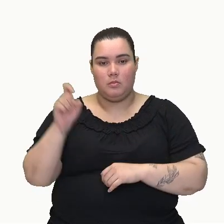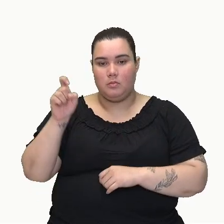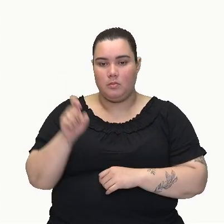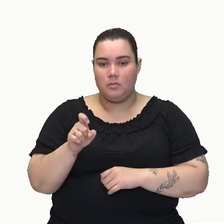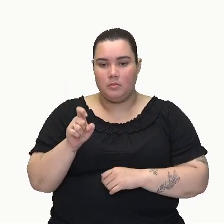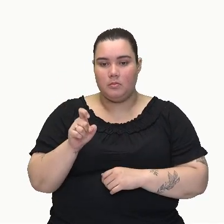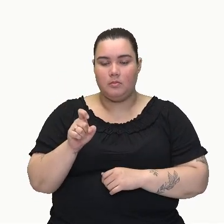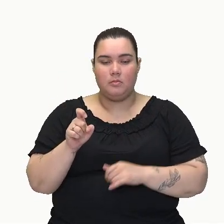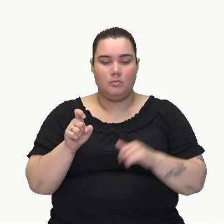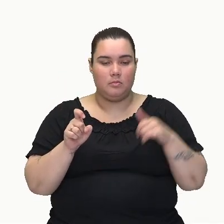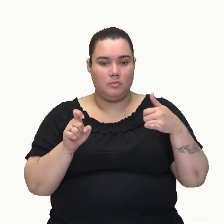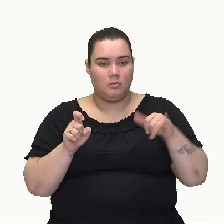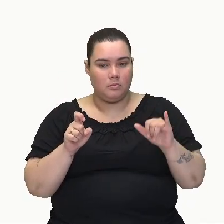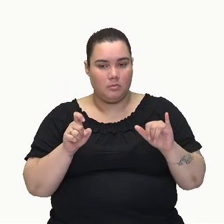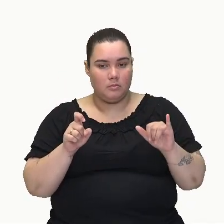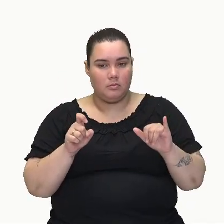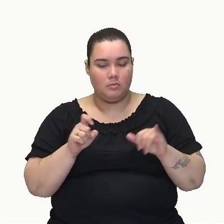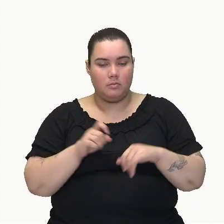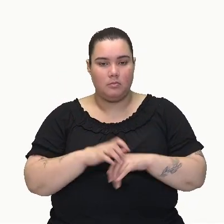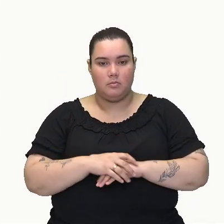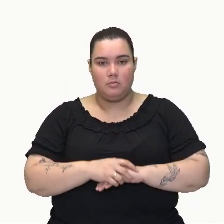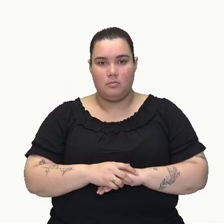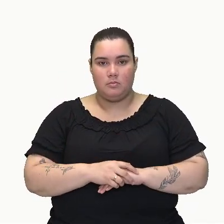coordenada x e a coordenada y,